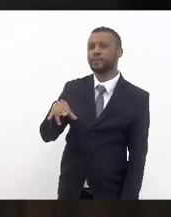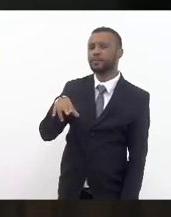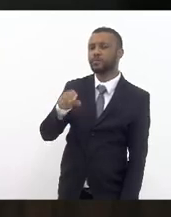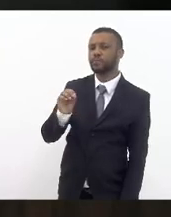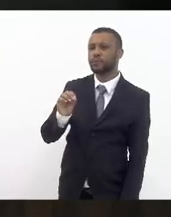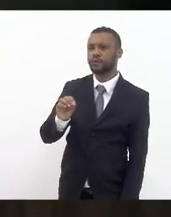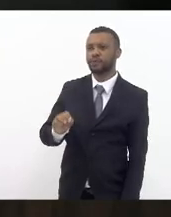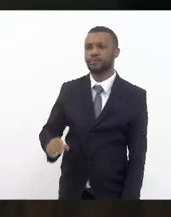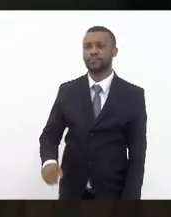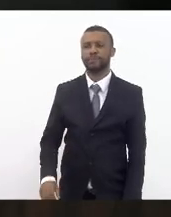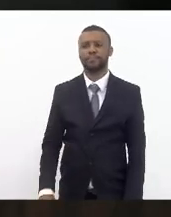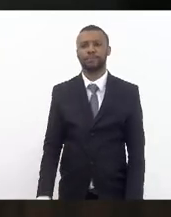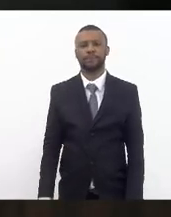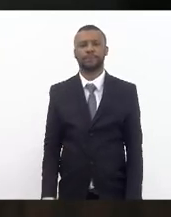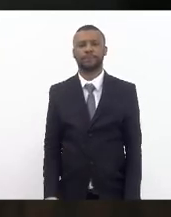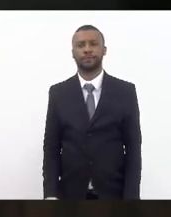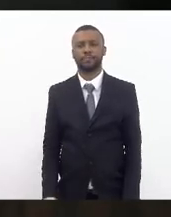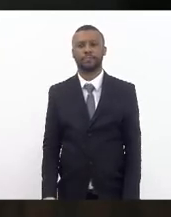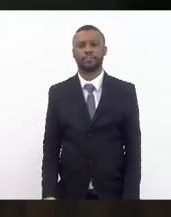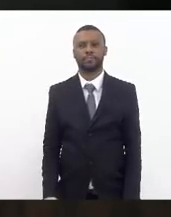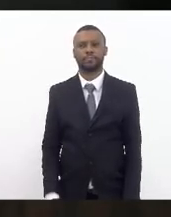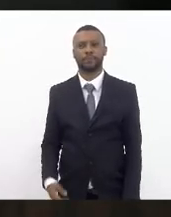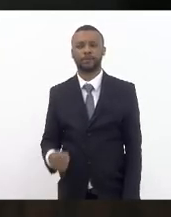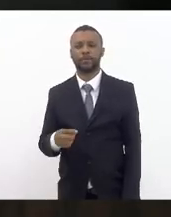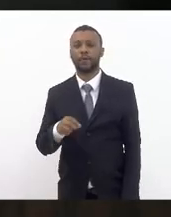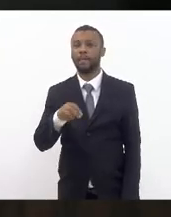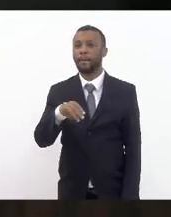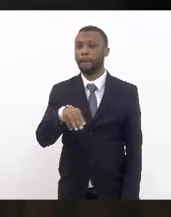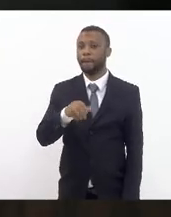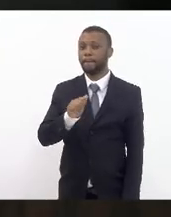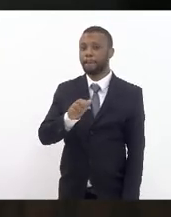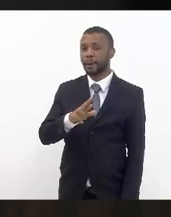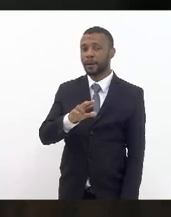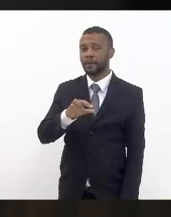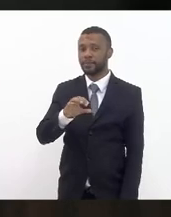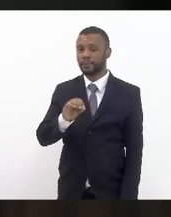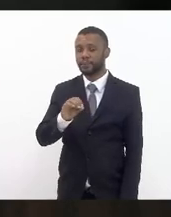Marcelo Dino. Márcio Canella, presente, vai votar.